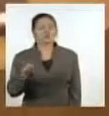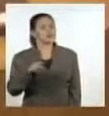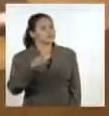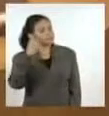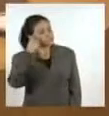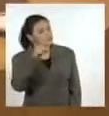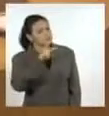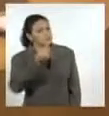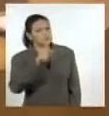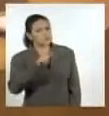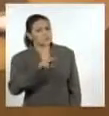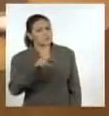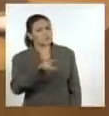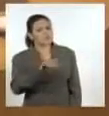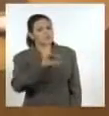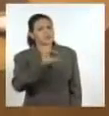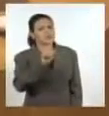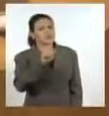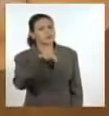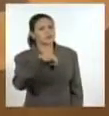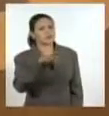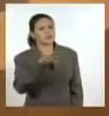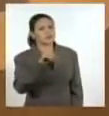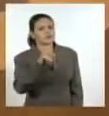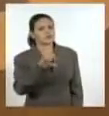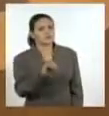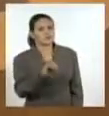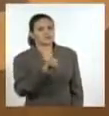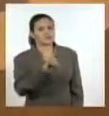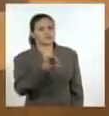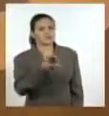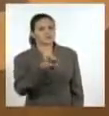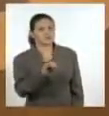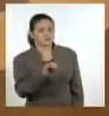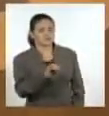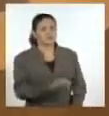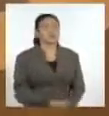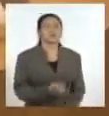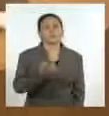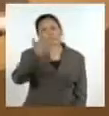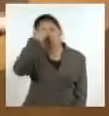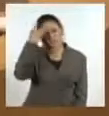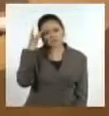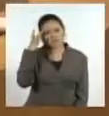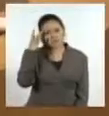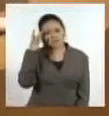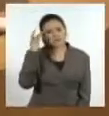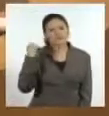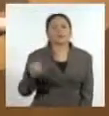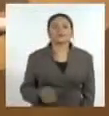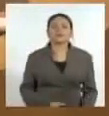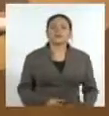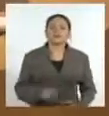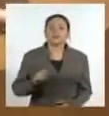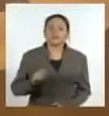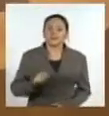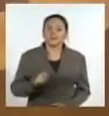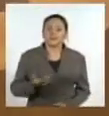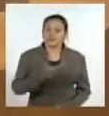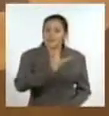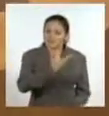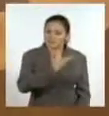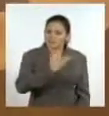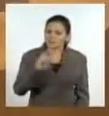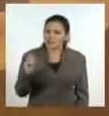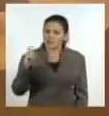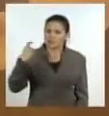Jorge Dino. E aí nos contou uma pessoa muito próxima do ex-governador falecido, e isso não foi